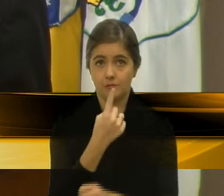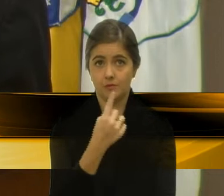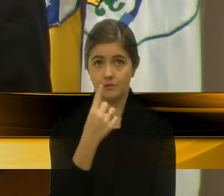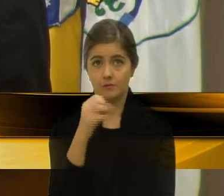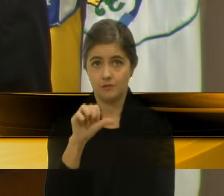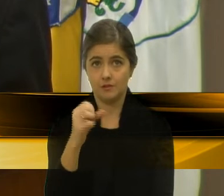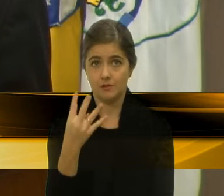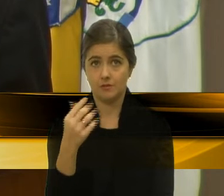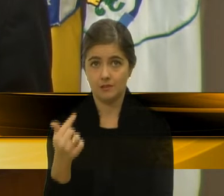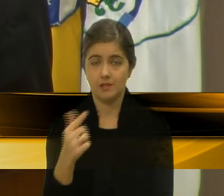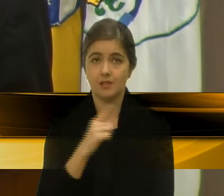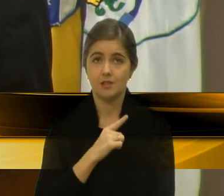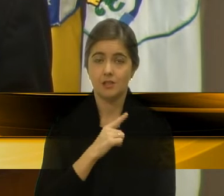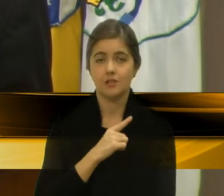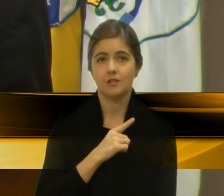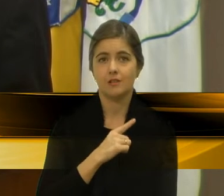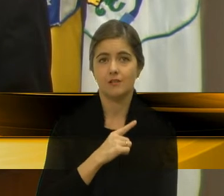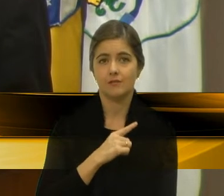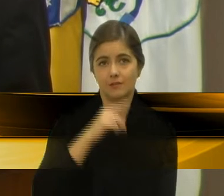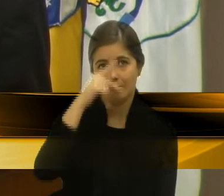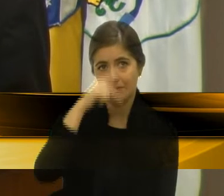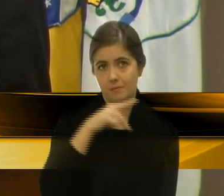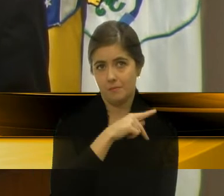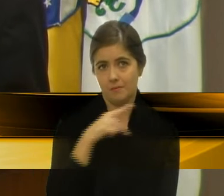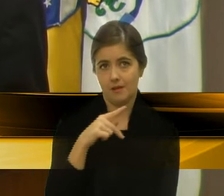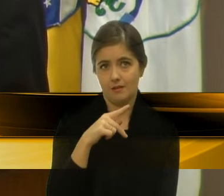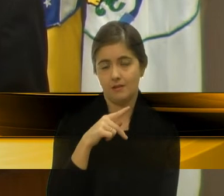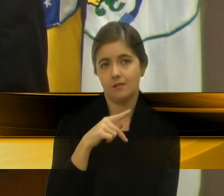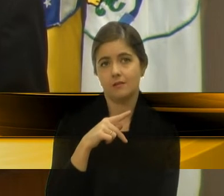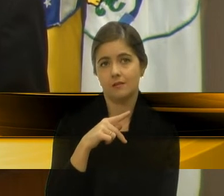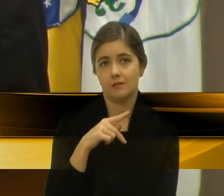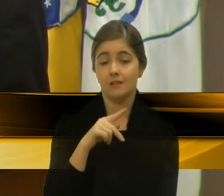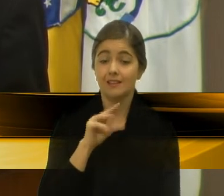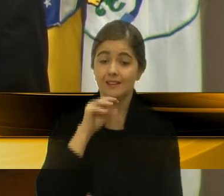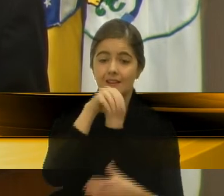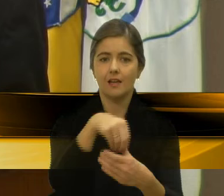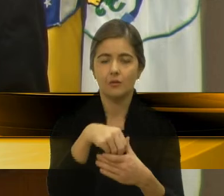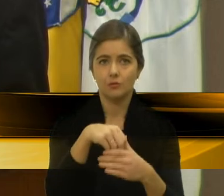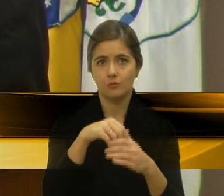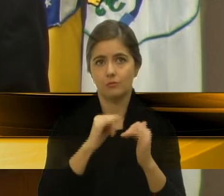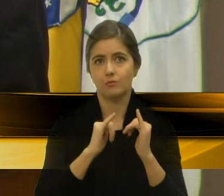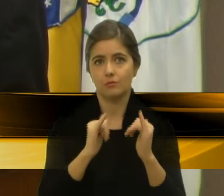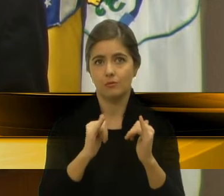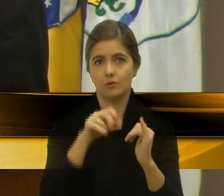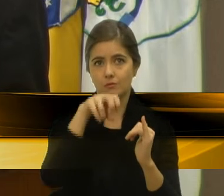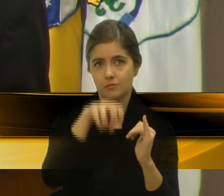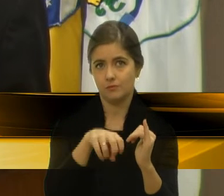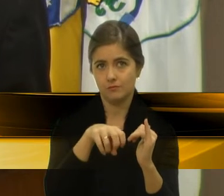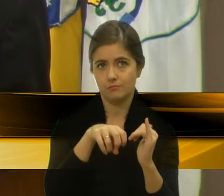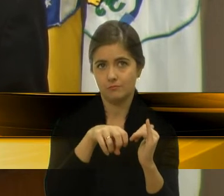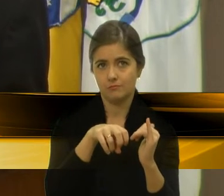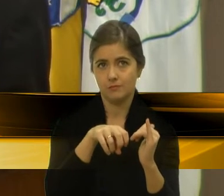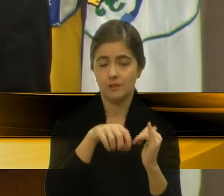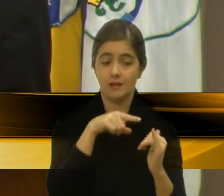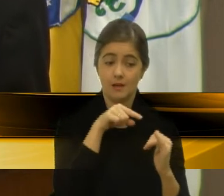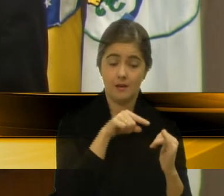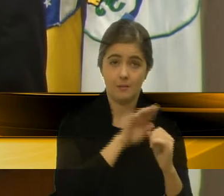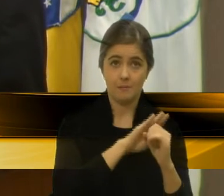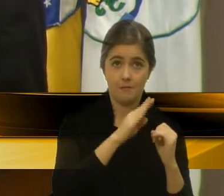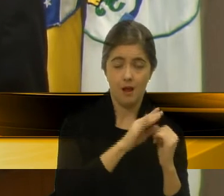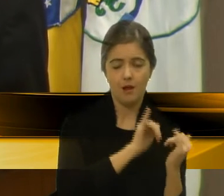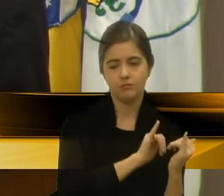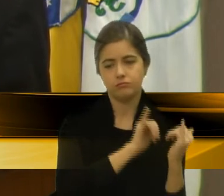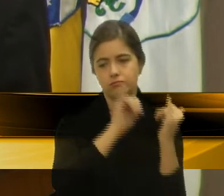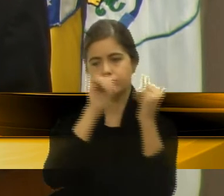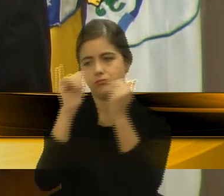frei camandulense Ambrósio Andreassa estava no ônibus que se dirigia de Santa Lúcia a Caxias. Então,